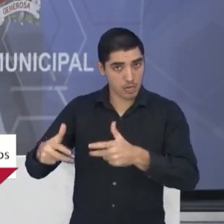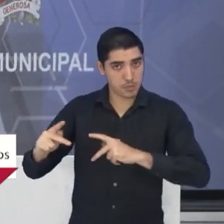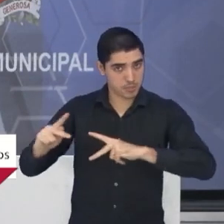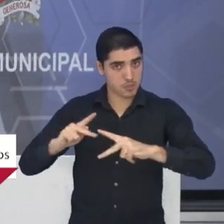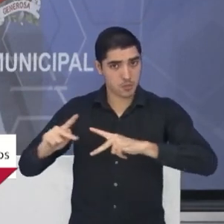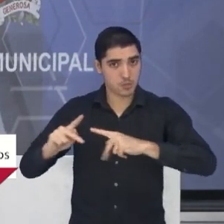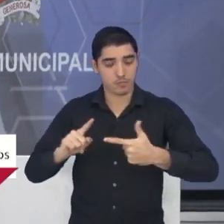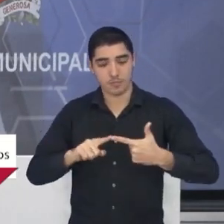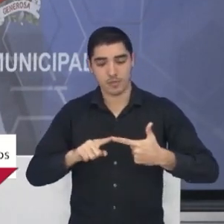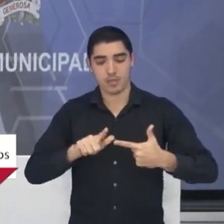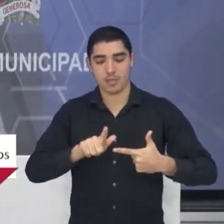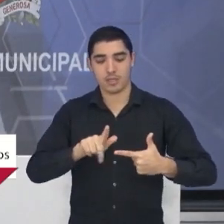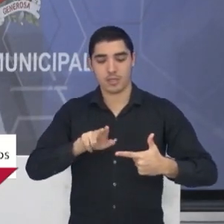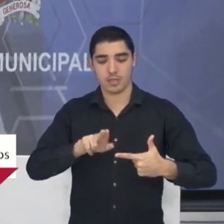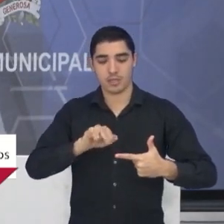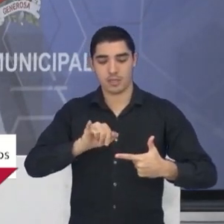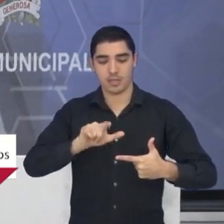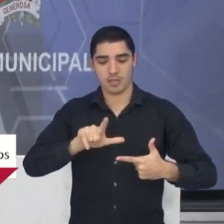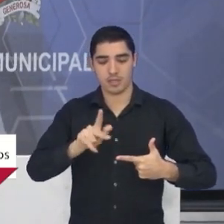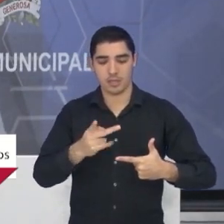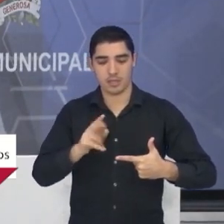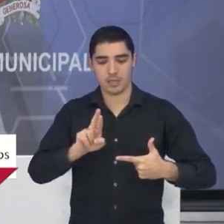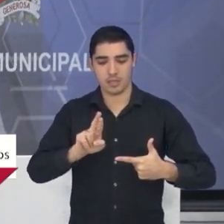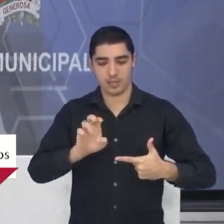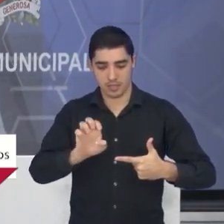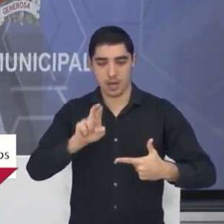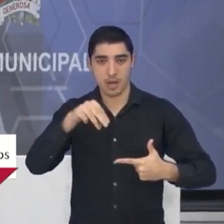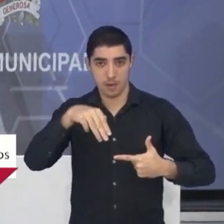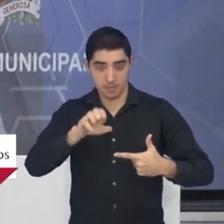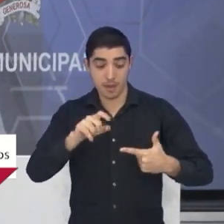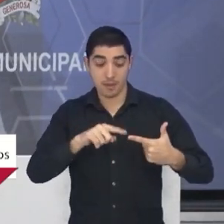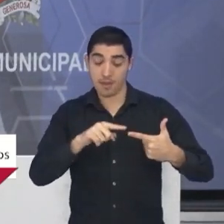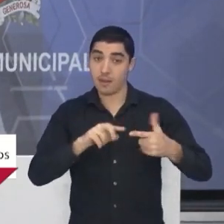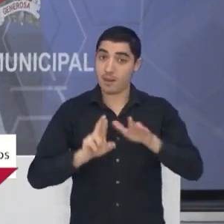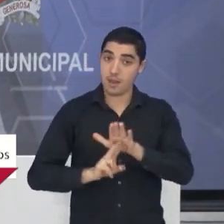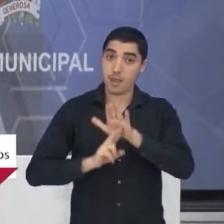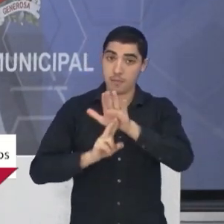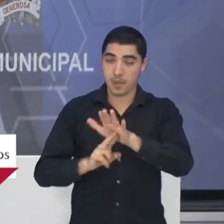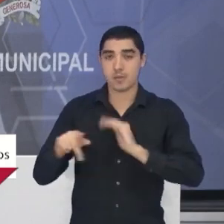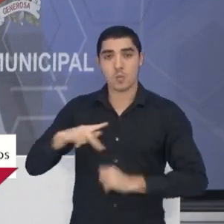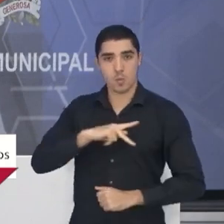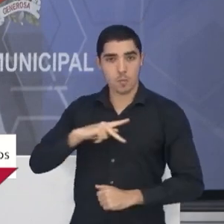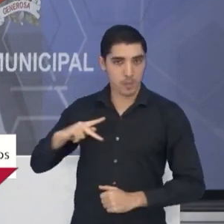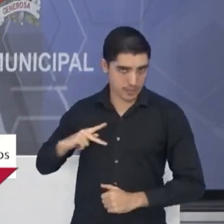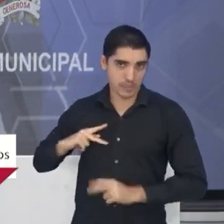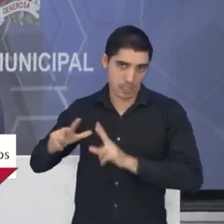José dos Campos Guilherme Rodrigues neste ato representando o presidente da Câmara